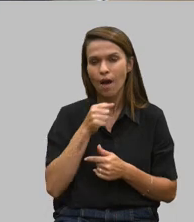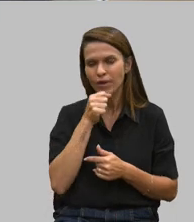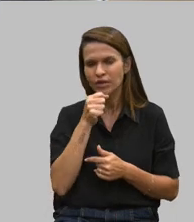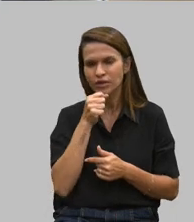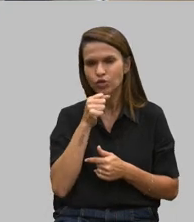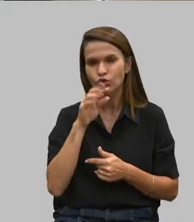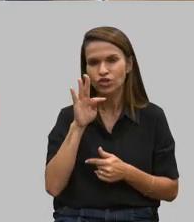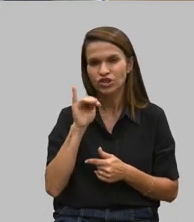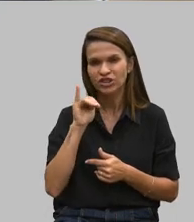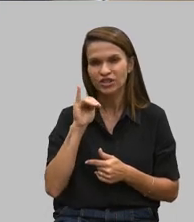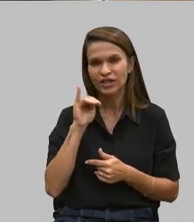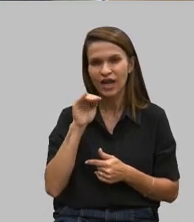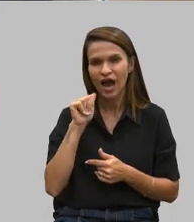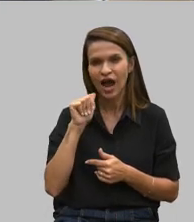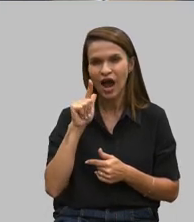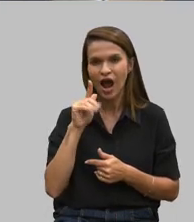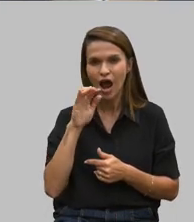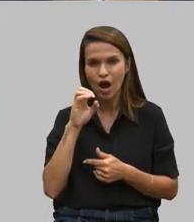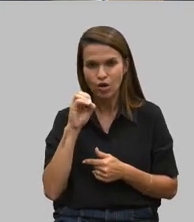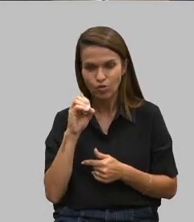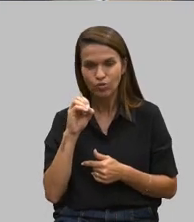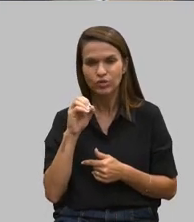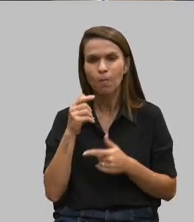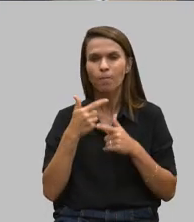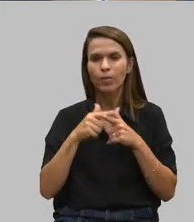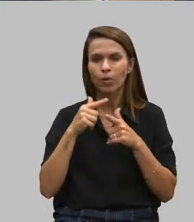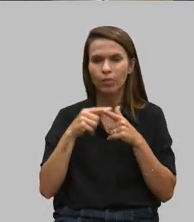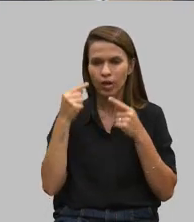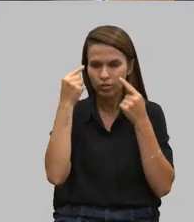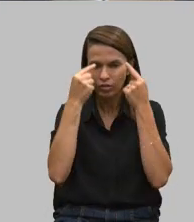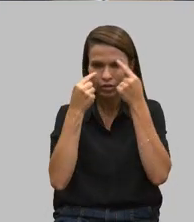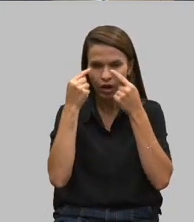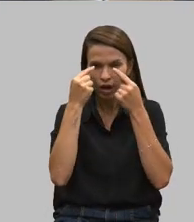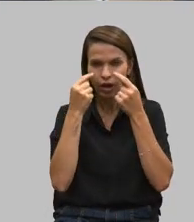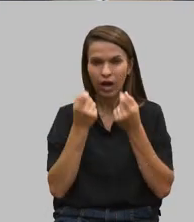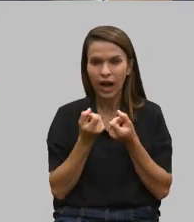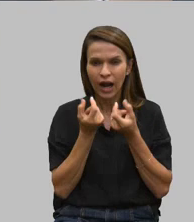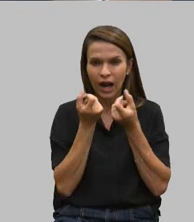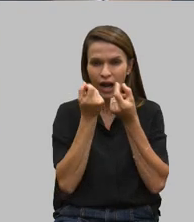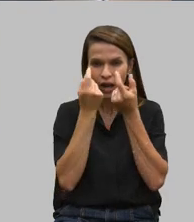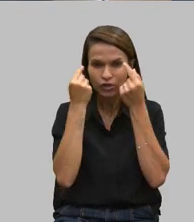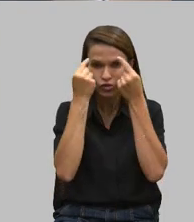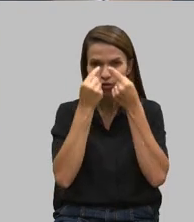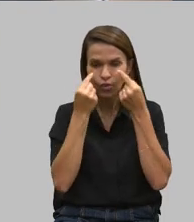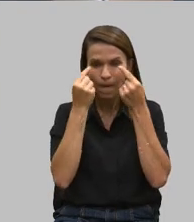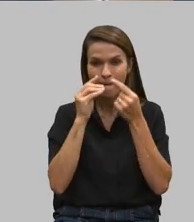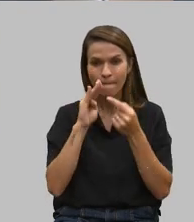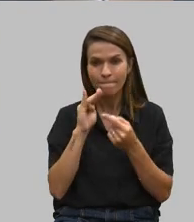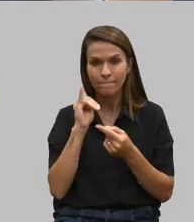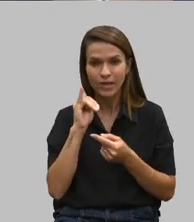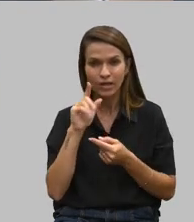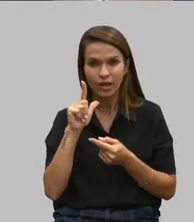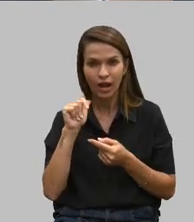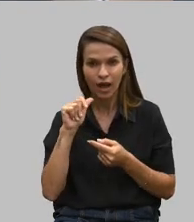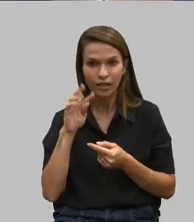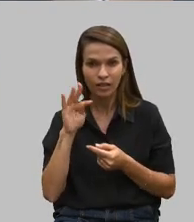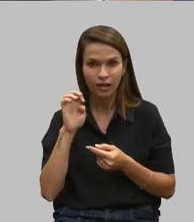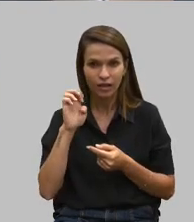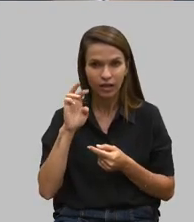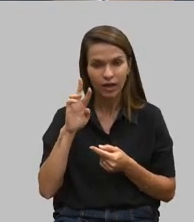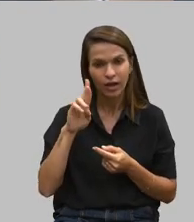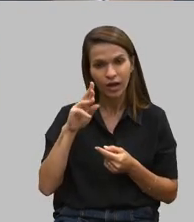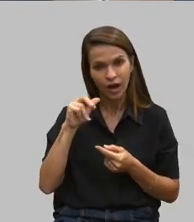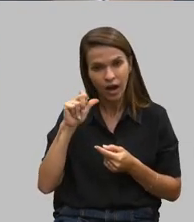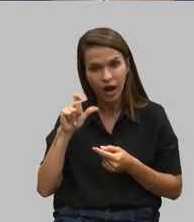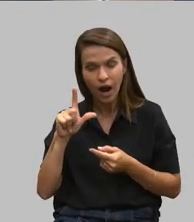eh está com retinoblastoma um câncer dos olhos bilateral a gente